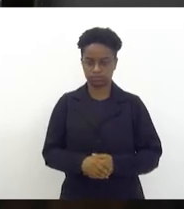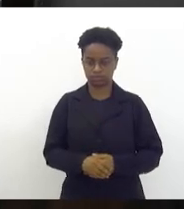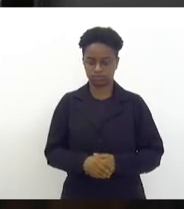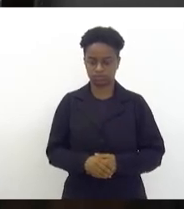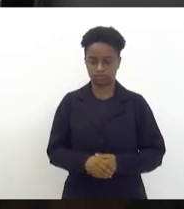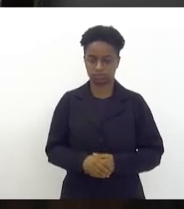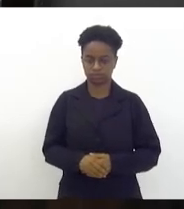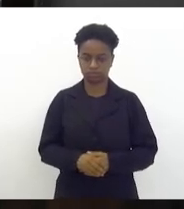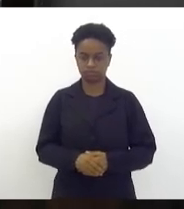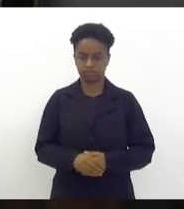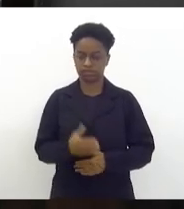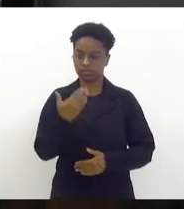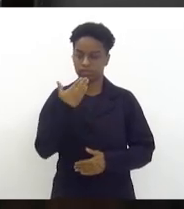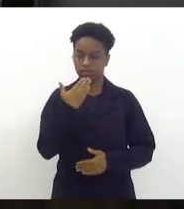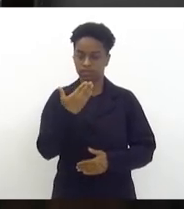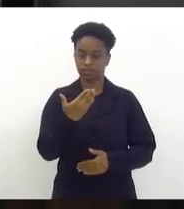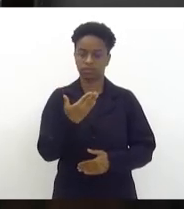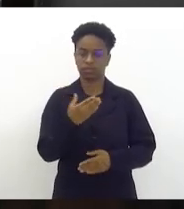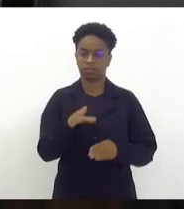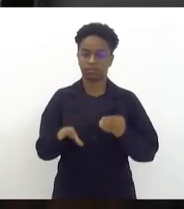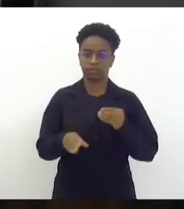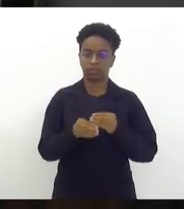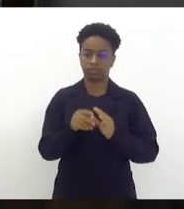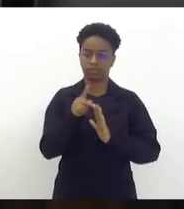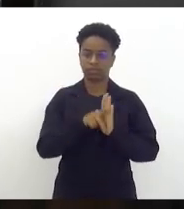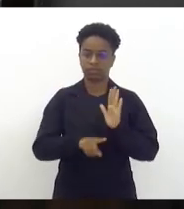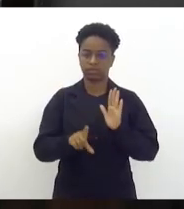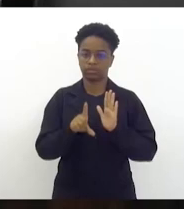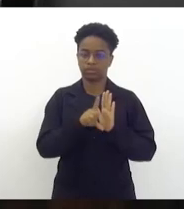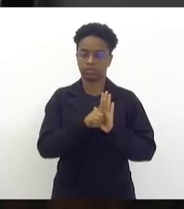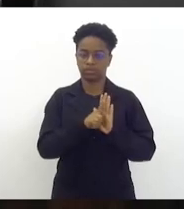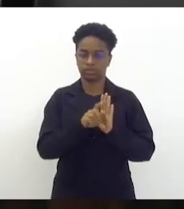Requerimento de inclusão no projeto de lei